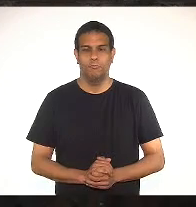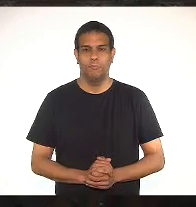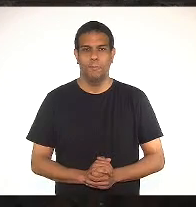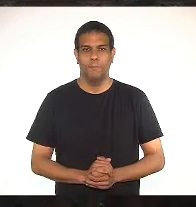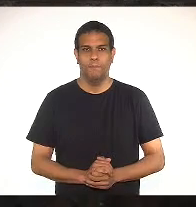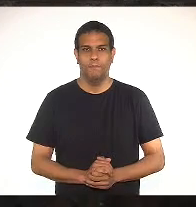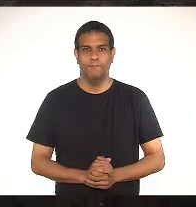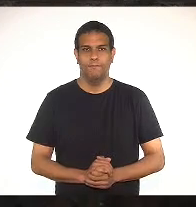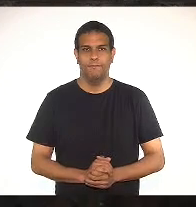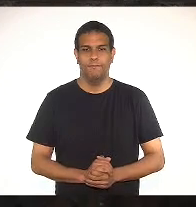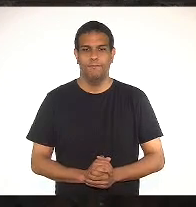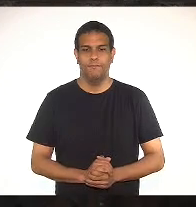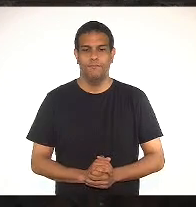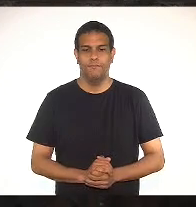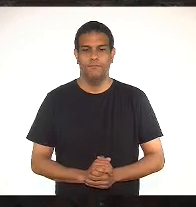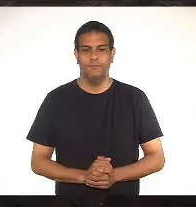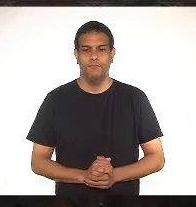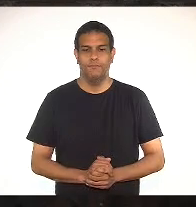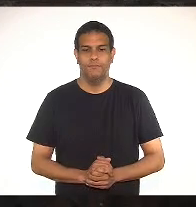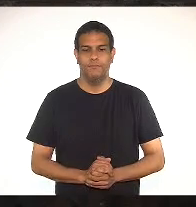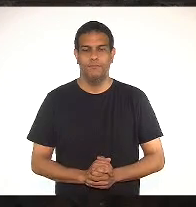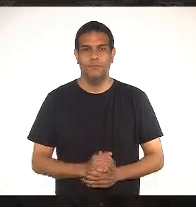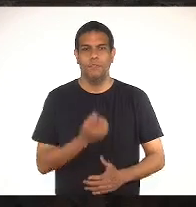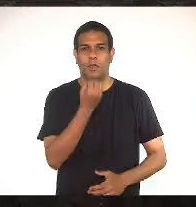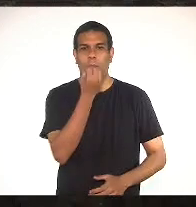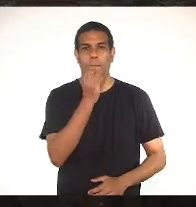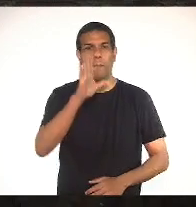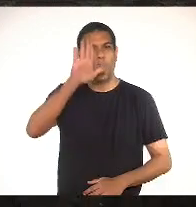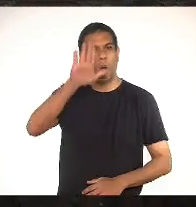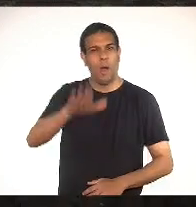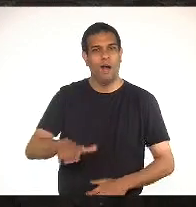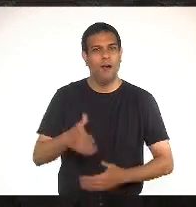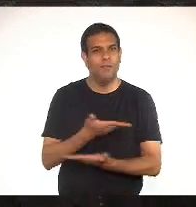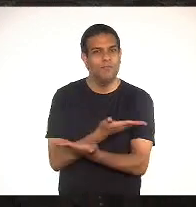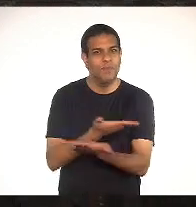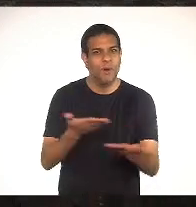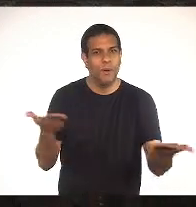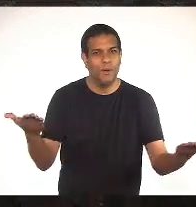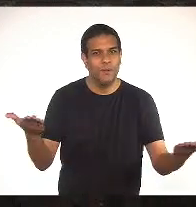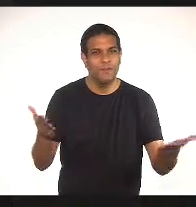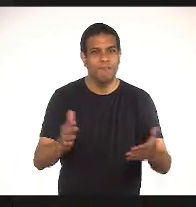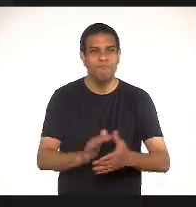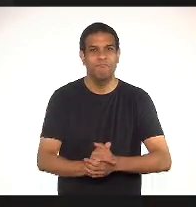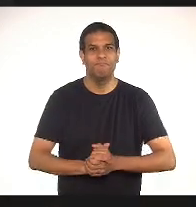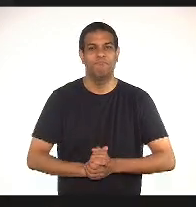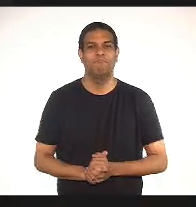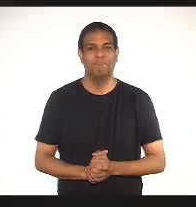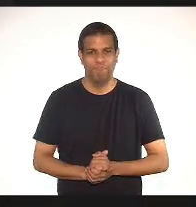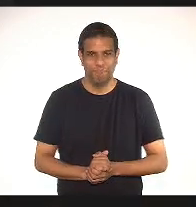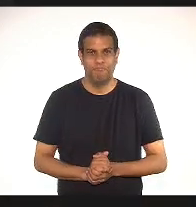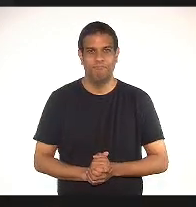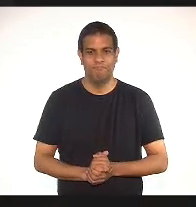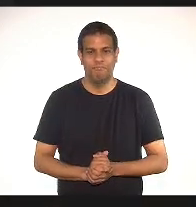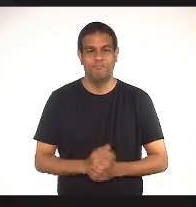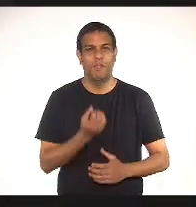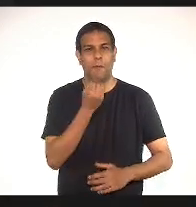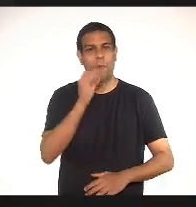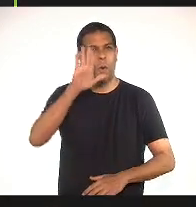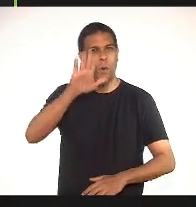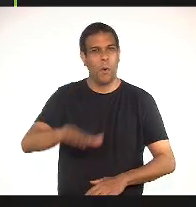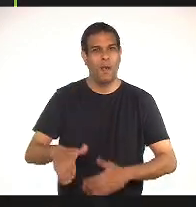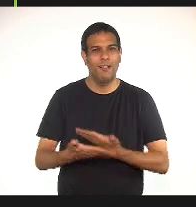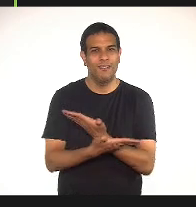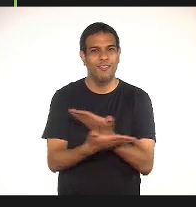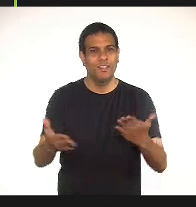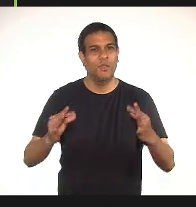nós nos mudaríamos em janeiro, né? Boa tarde a todas e a todos. Boa tarde. Muito